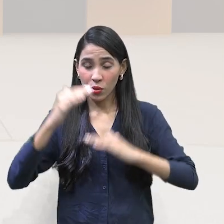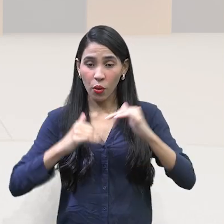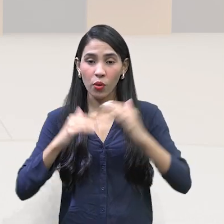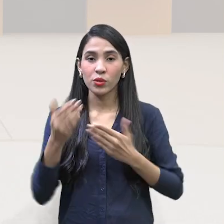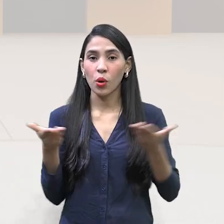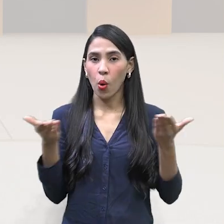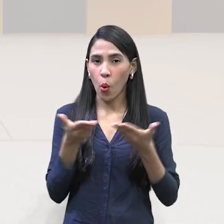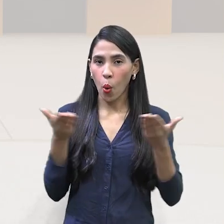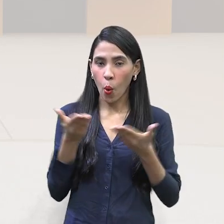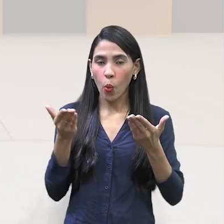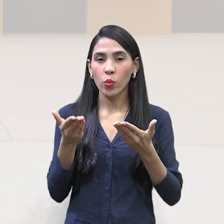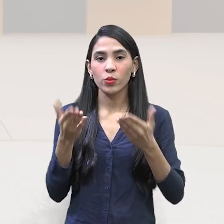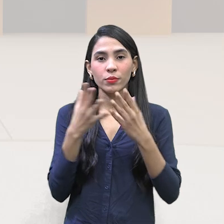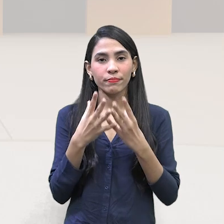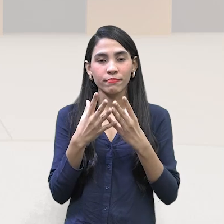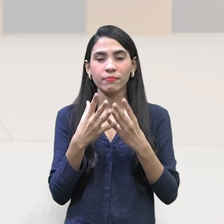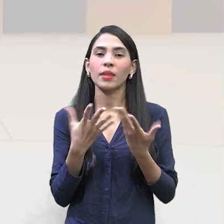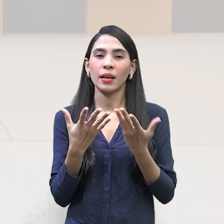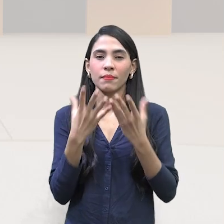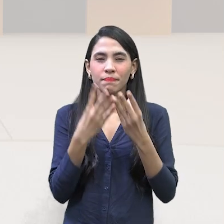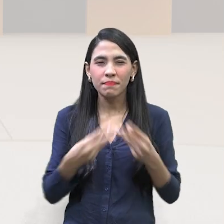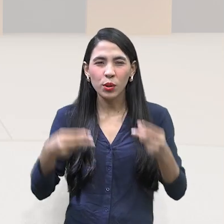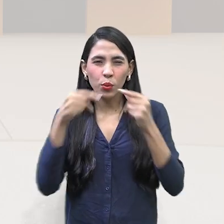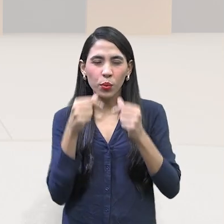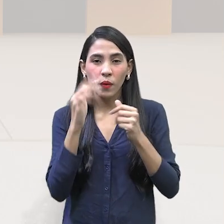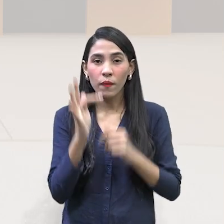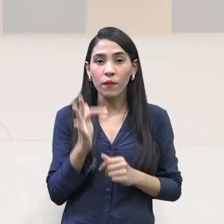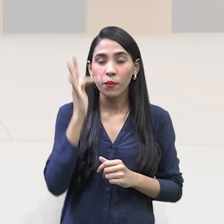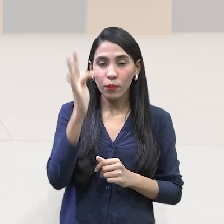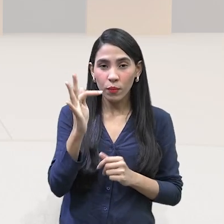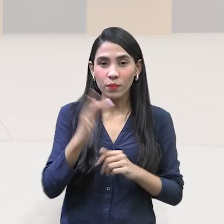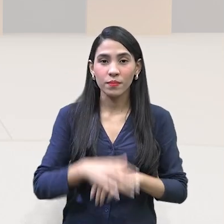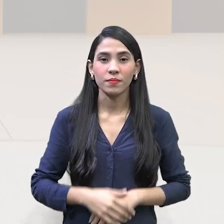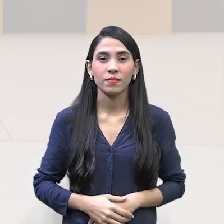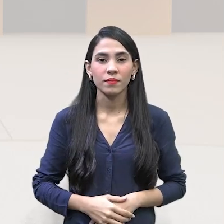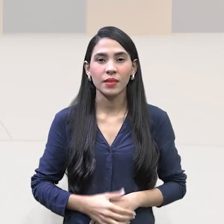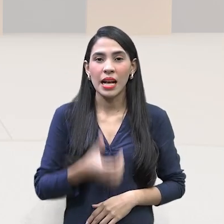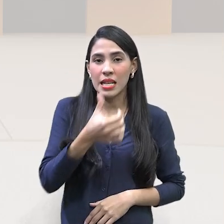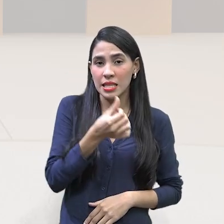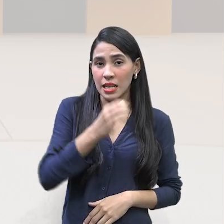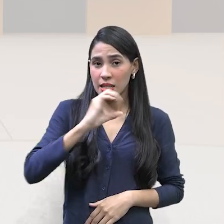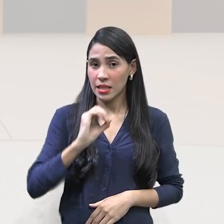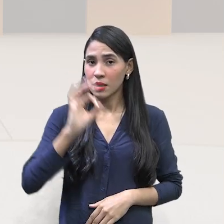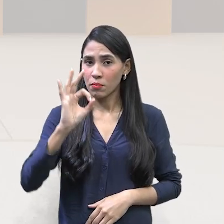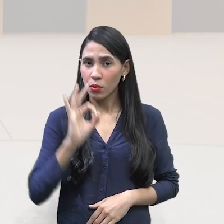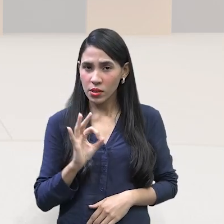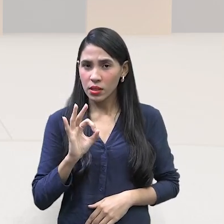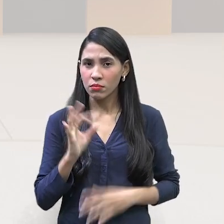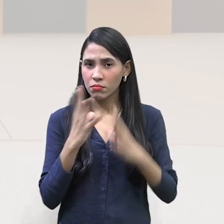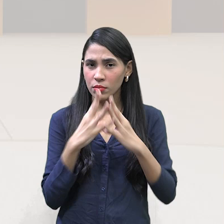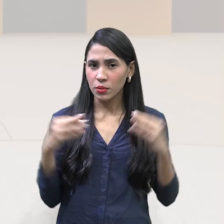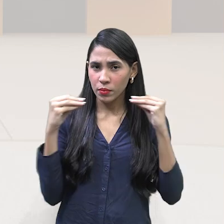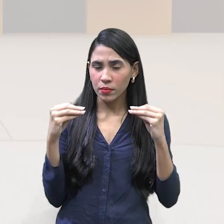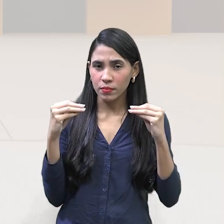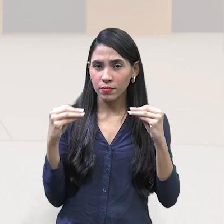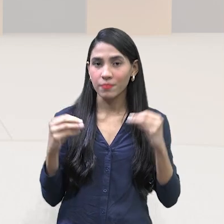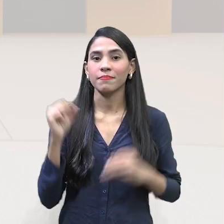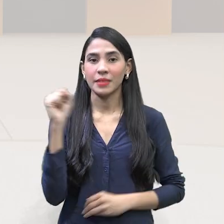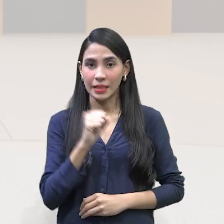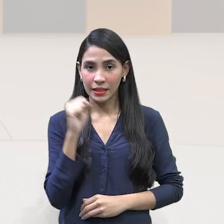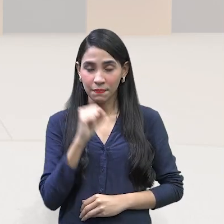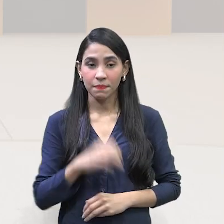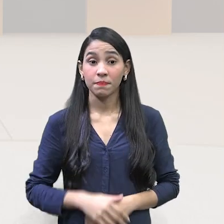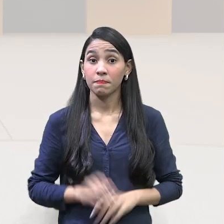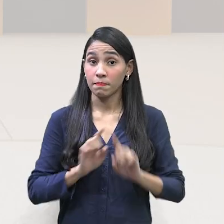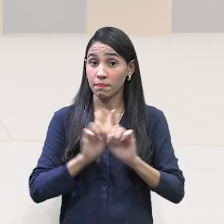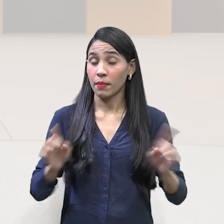vão desaparecer no futuro. Professor, 60% vão desaparecer? Sim. Agora,